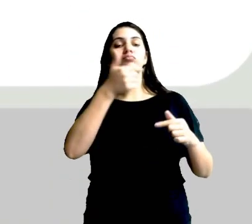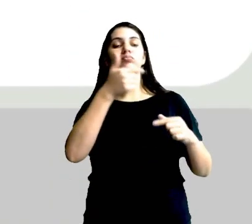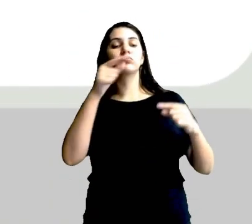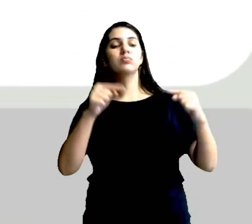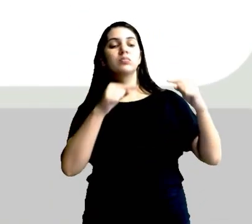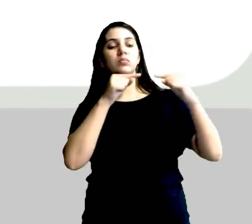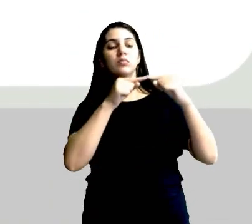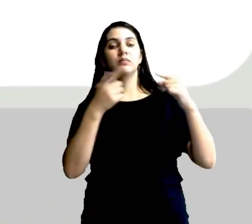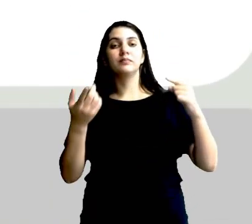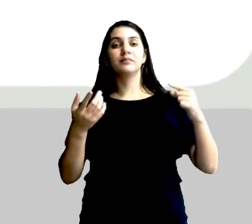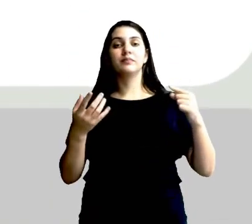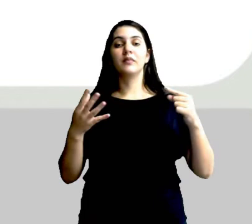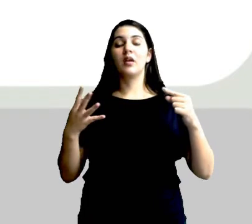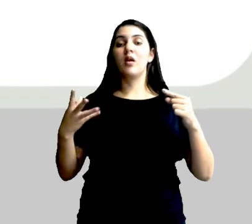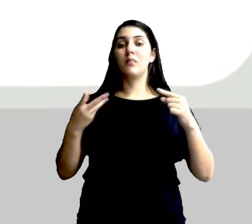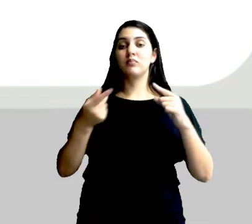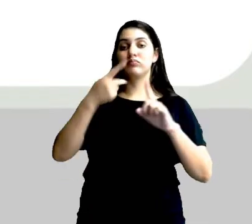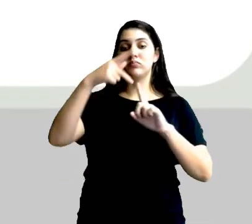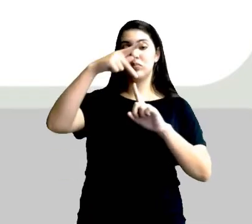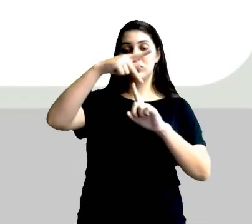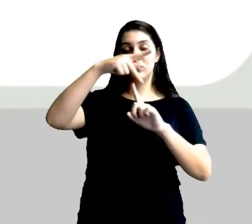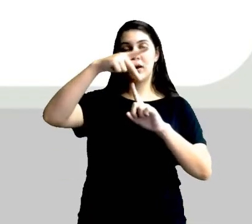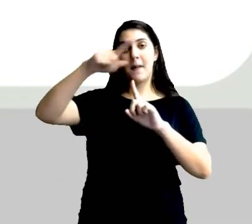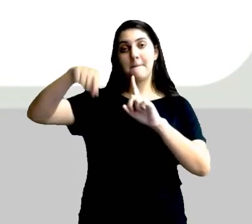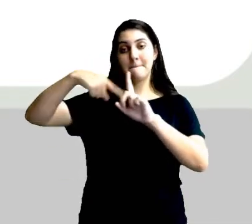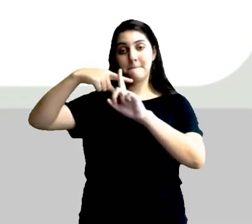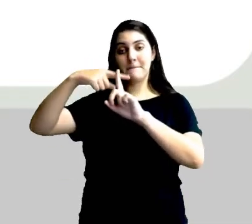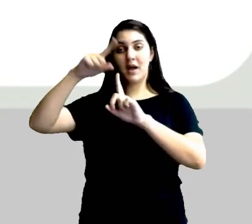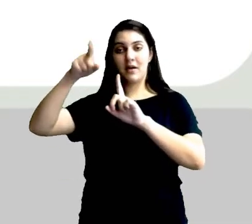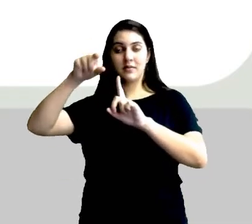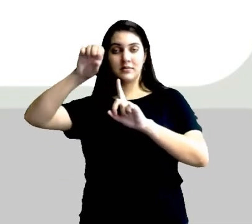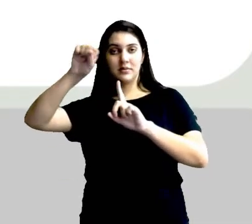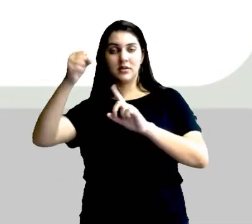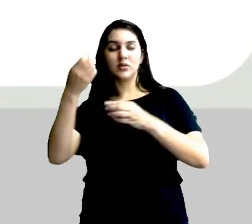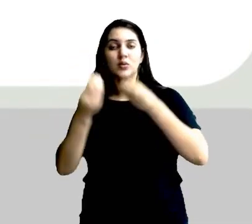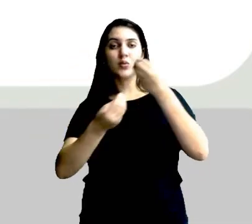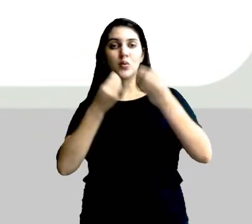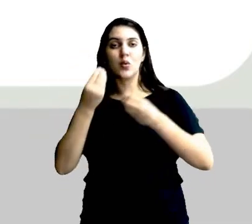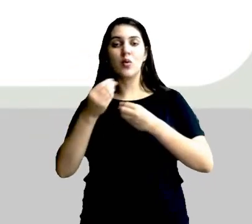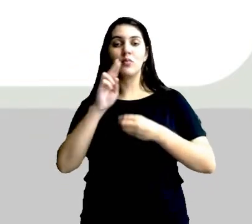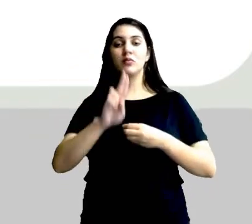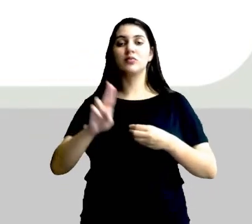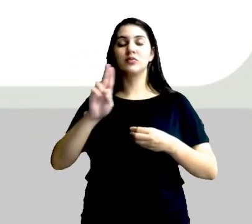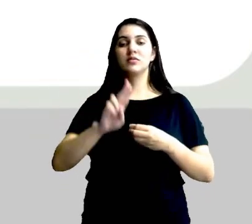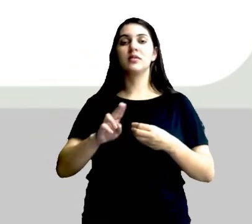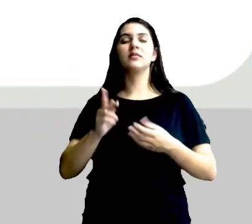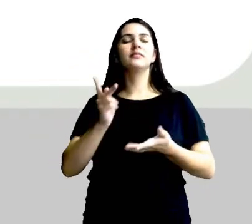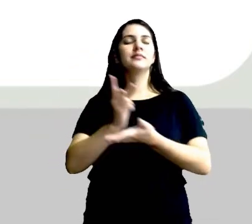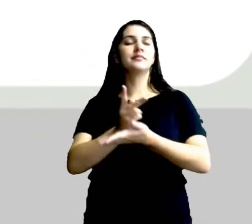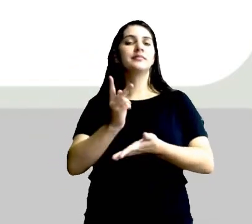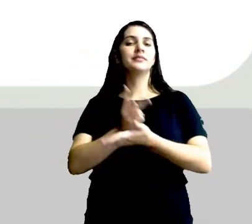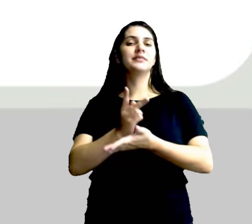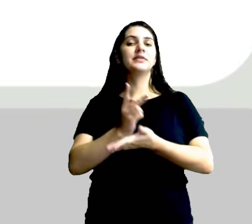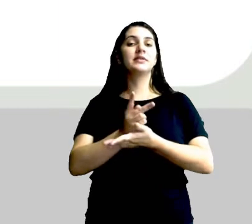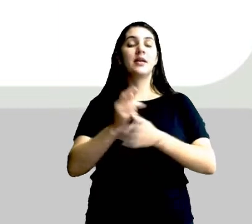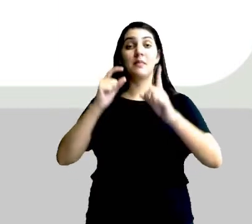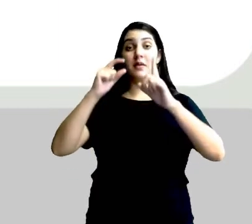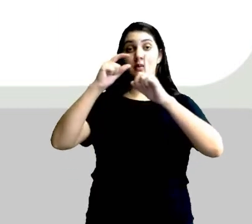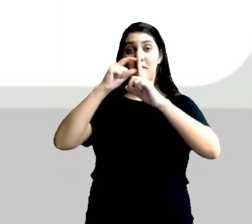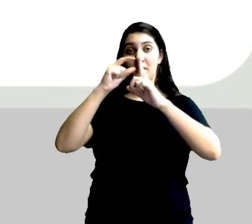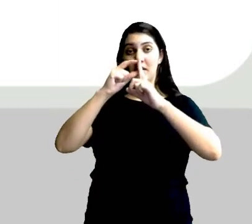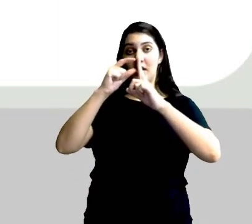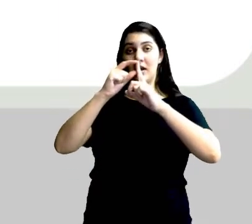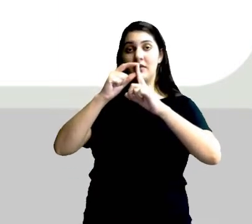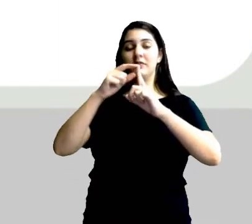diz assim, o plural mais o apóstrofo S. Quando é que a gente usa? Gente, vou usar sempre em palavras